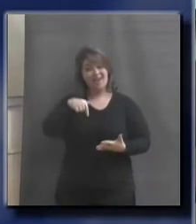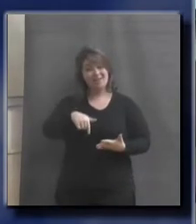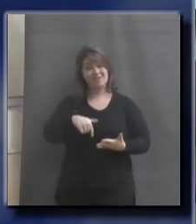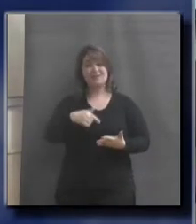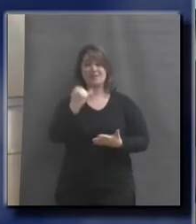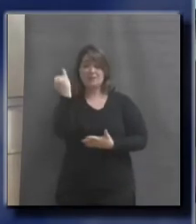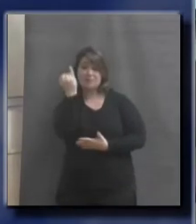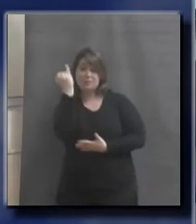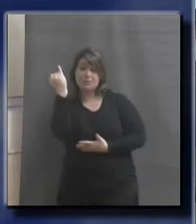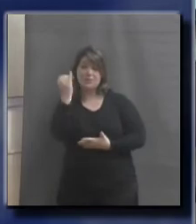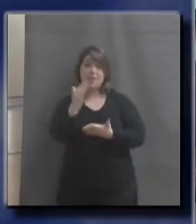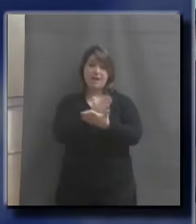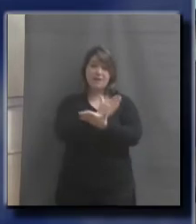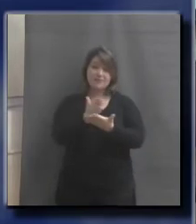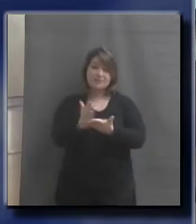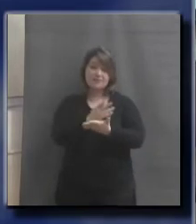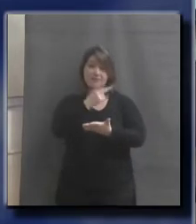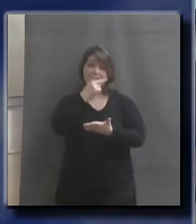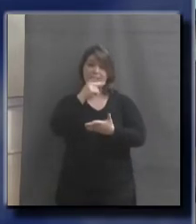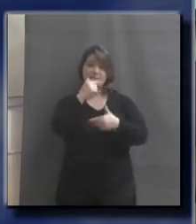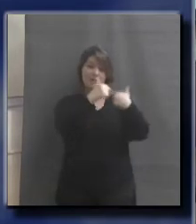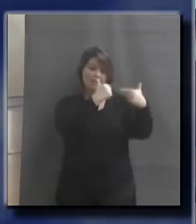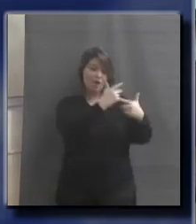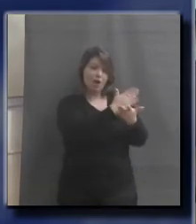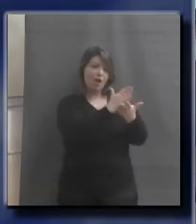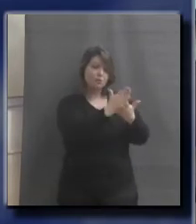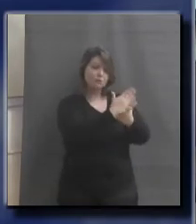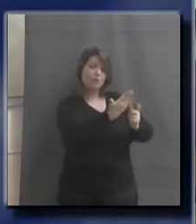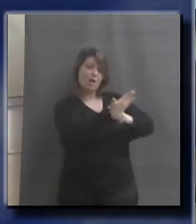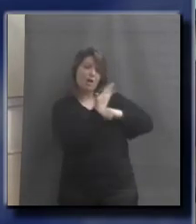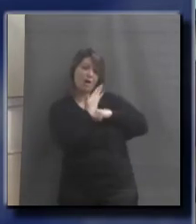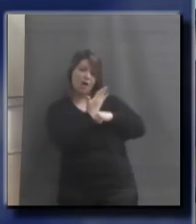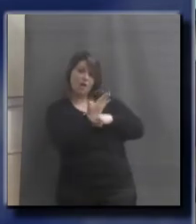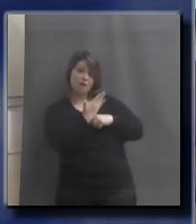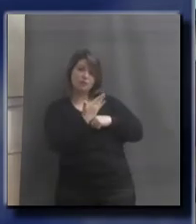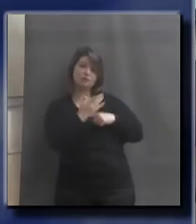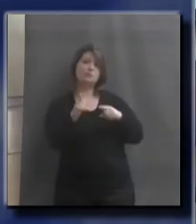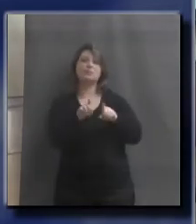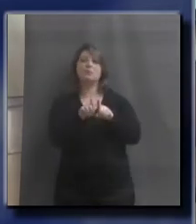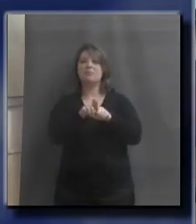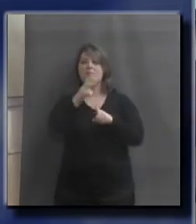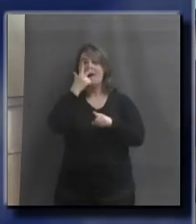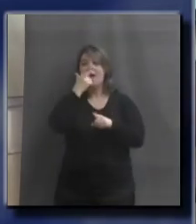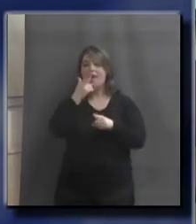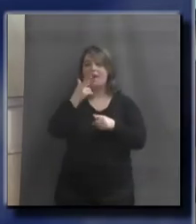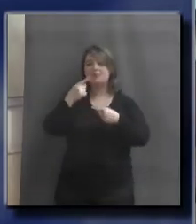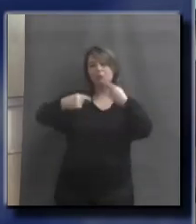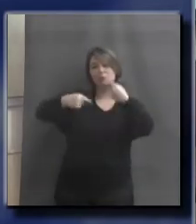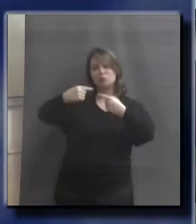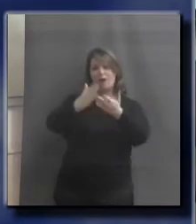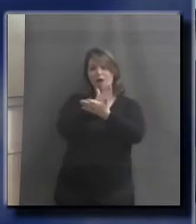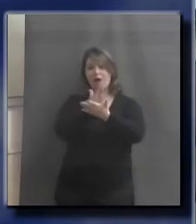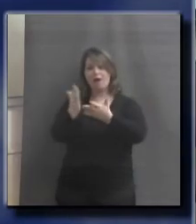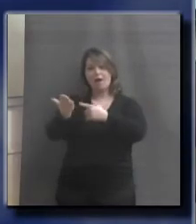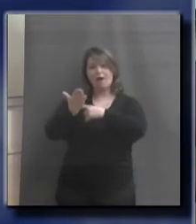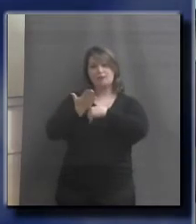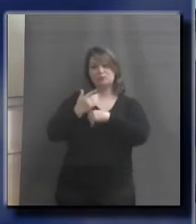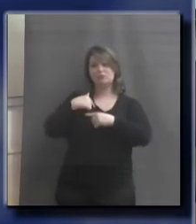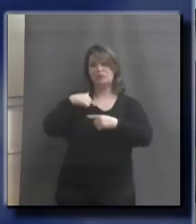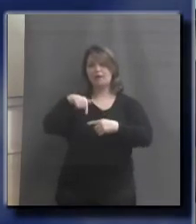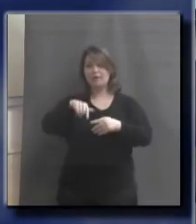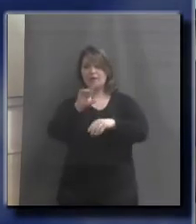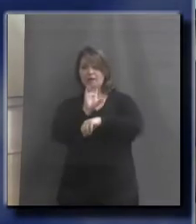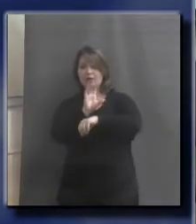agradecer às entidades que estão colaborando, né, e que estão puxando toda essa discussão, que é o Sistema Conselhos de Psicologia,